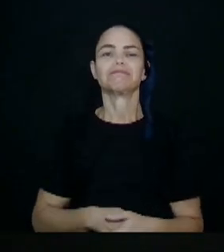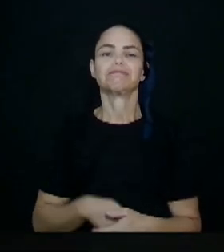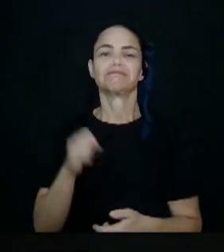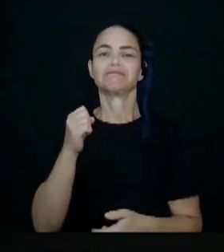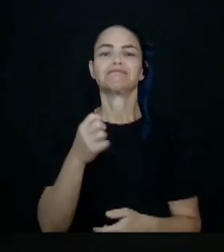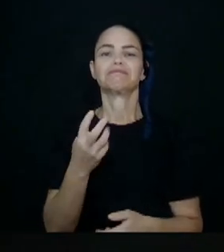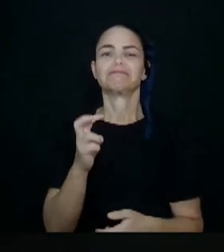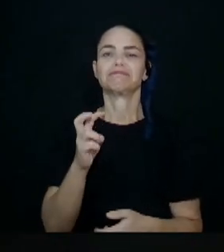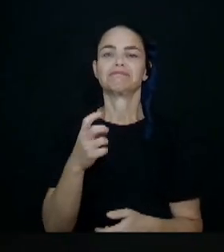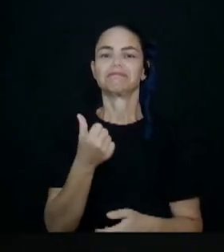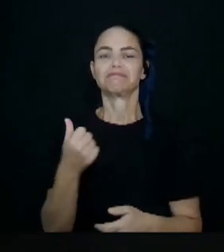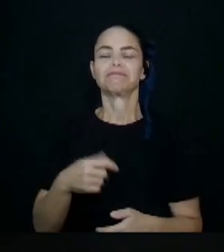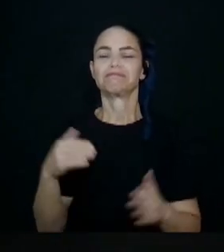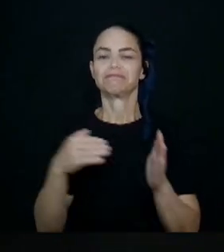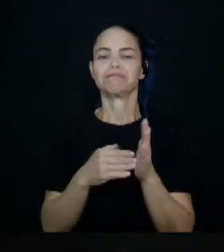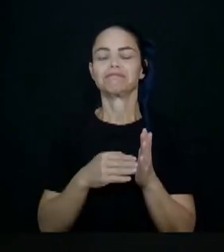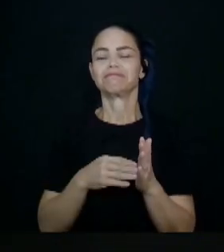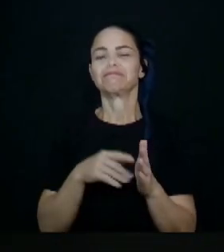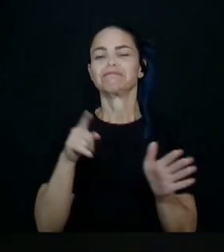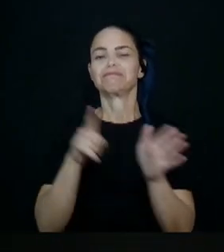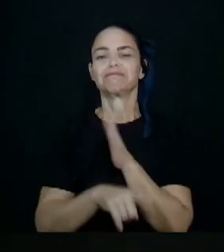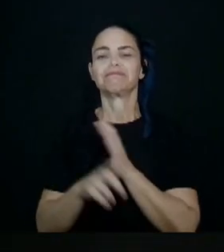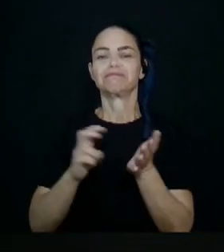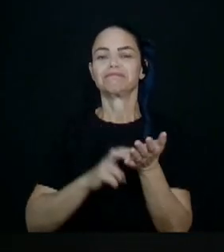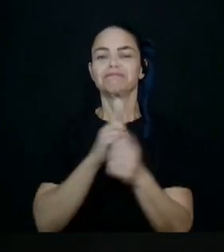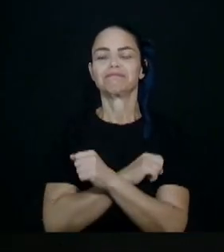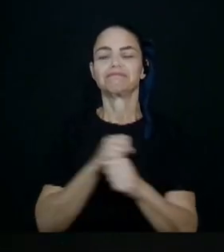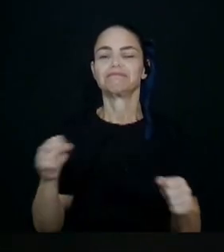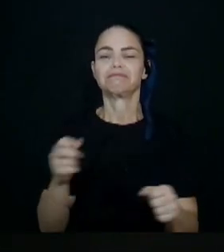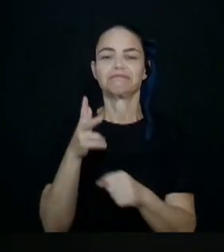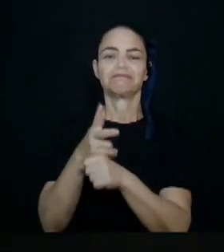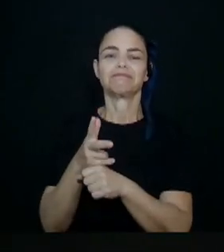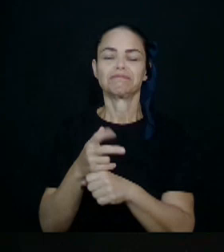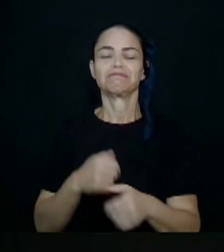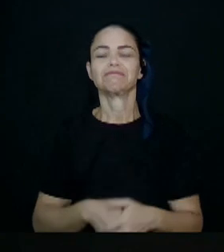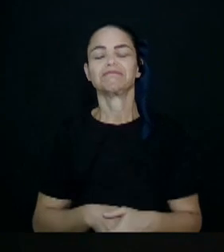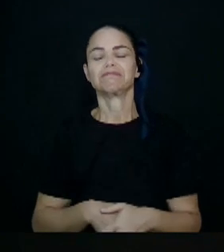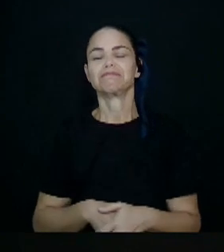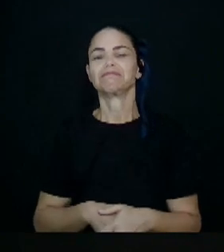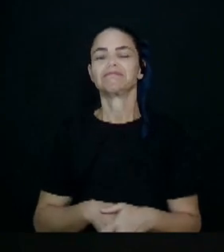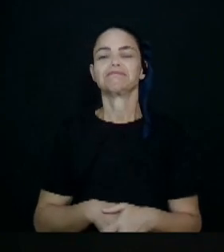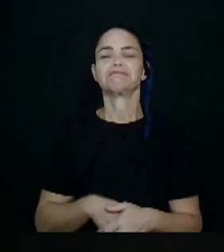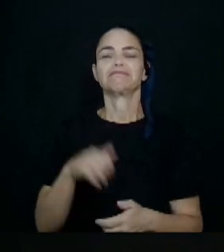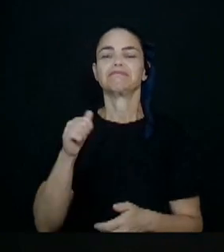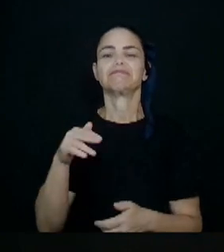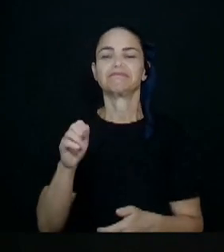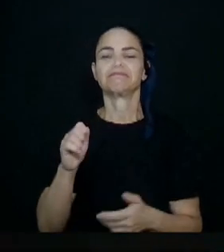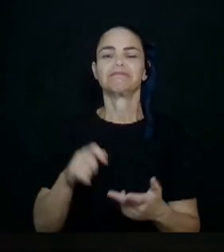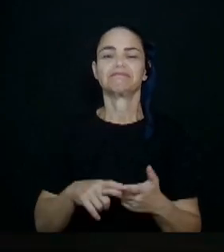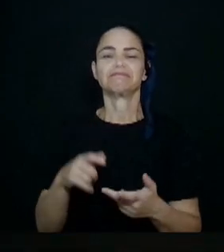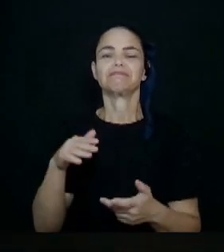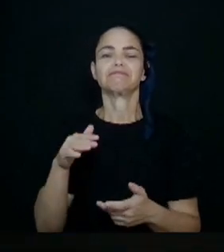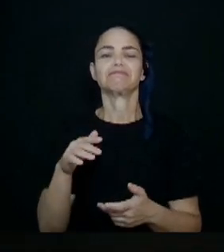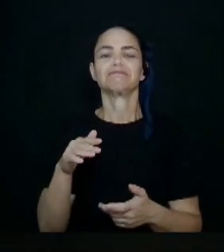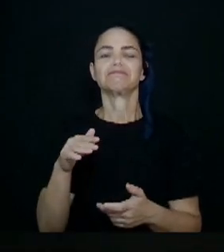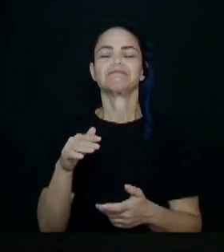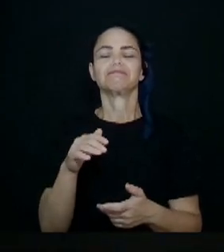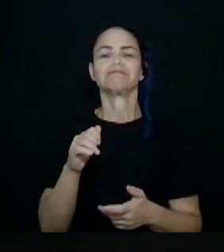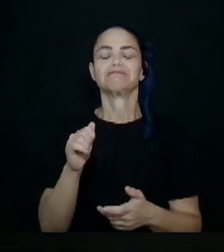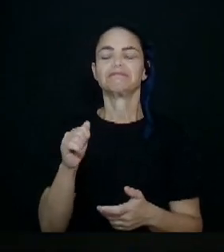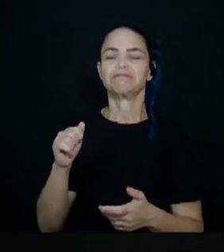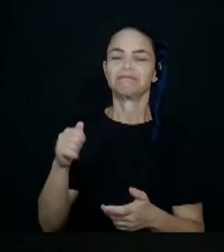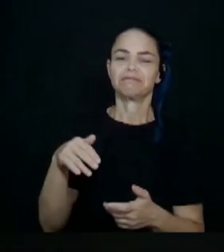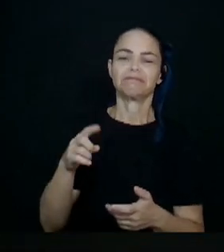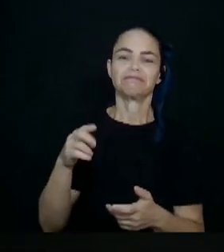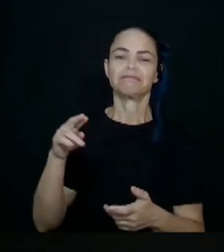8h56, a última pergunta da manhã aqui do Estúdio Câmara. Nós estamos com a Ana e com o André, profissionais psicólogos, e falando